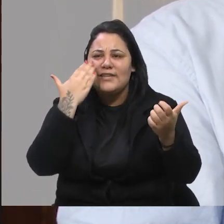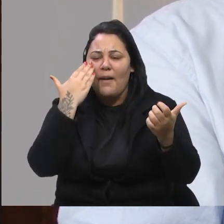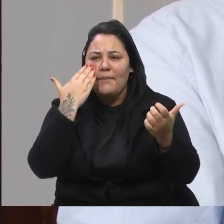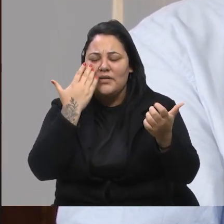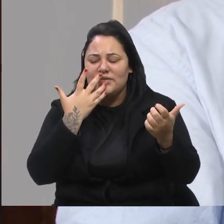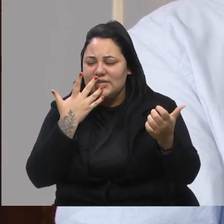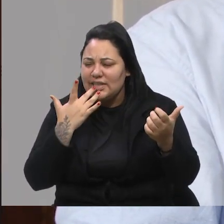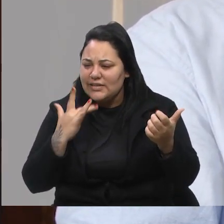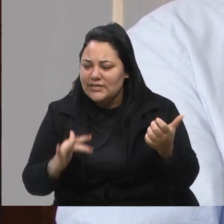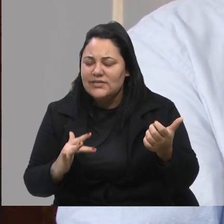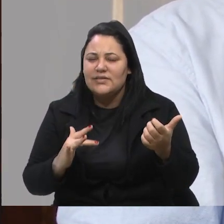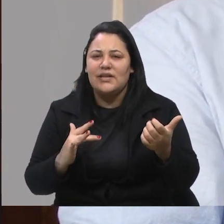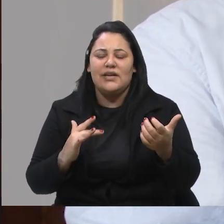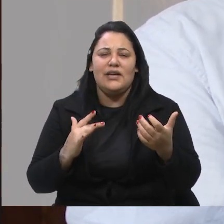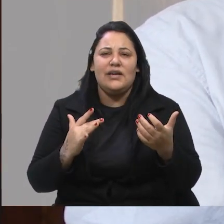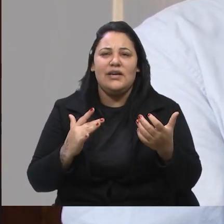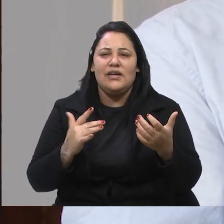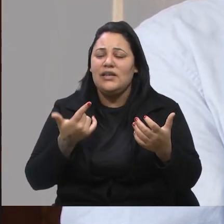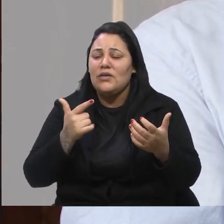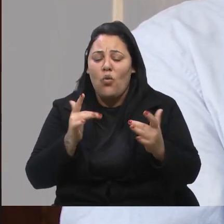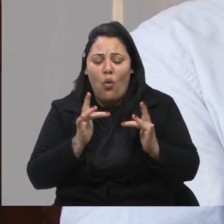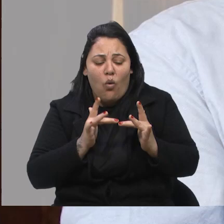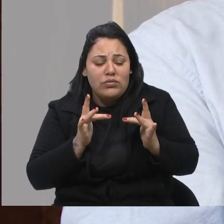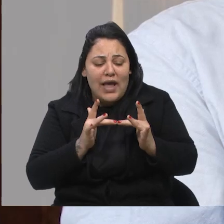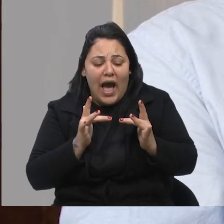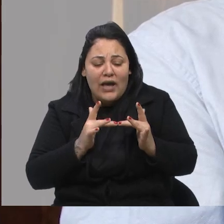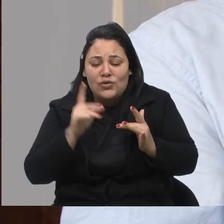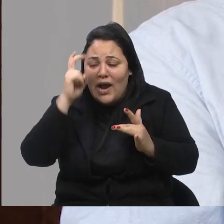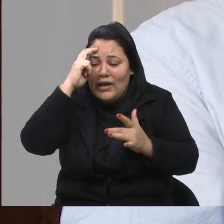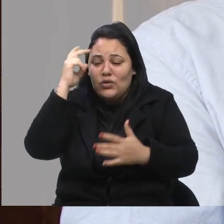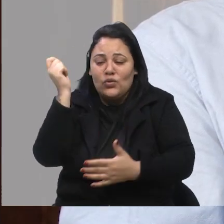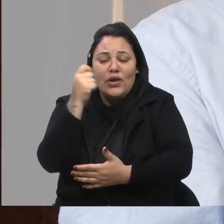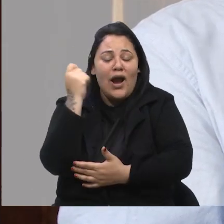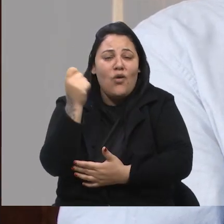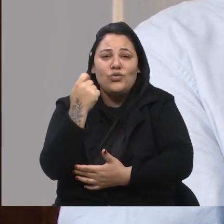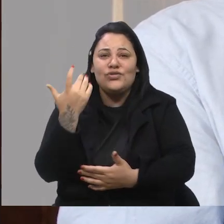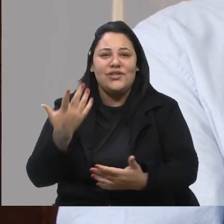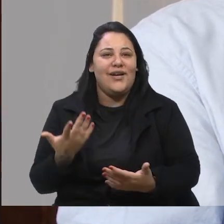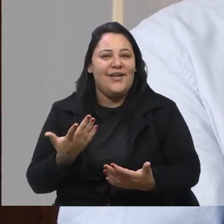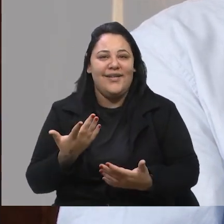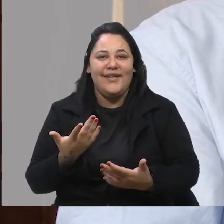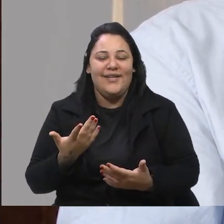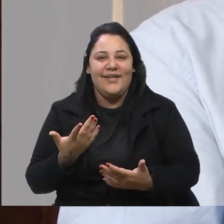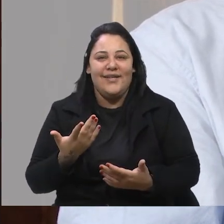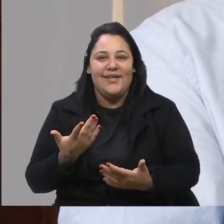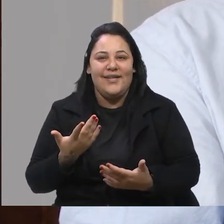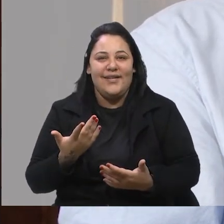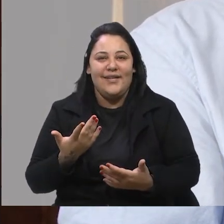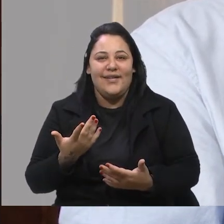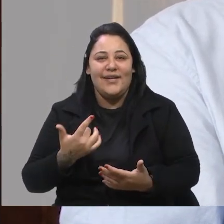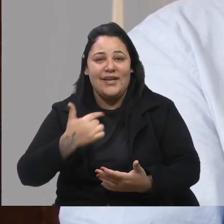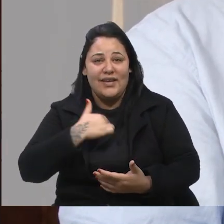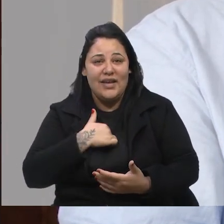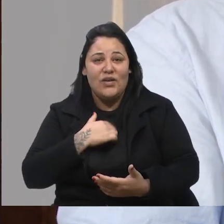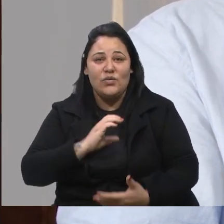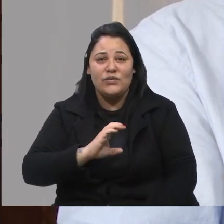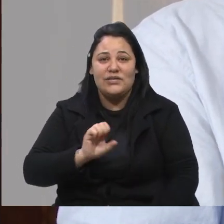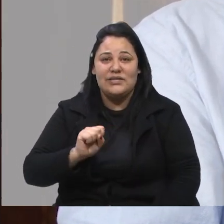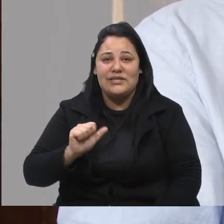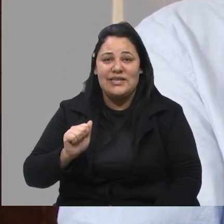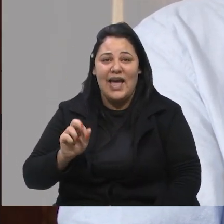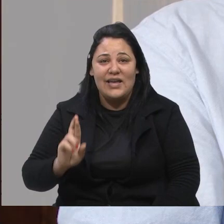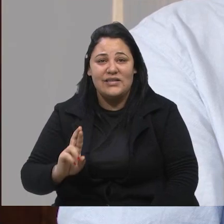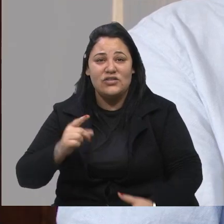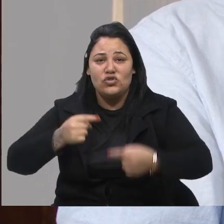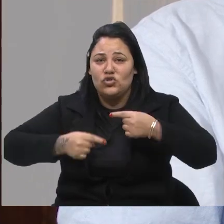daquelas crianças não conhecerem a nossa cultura. Então, e é isso que eu e o César, a gente